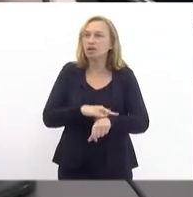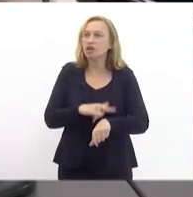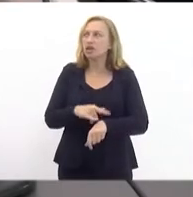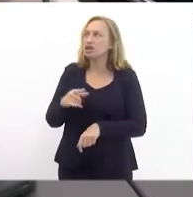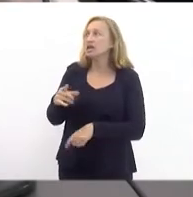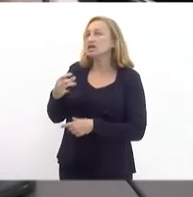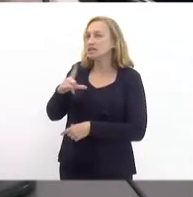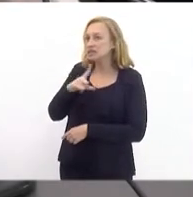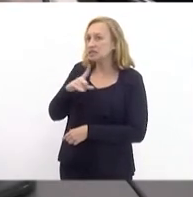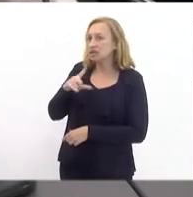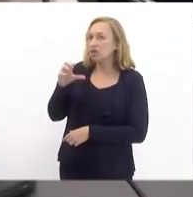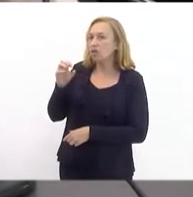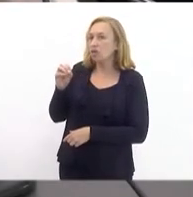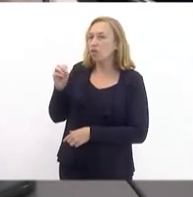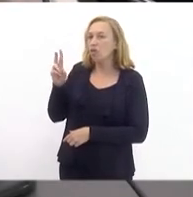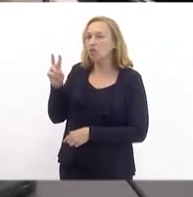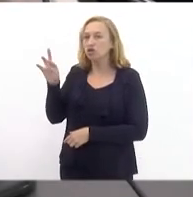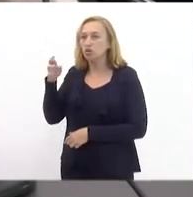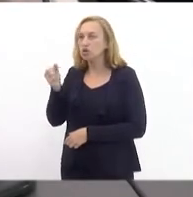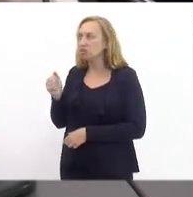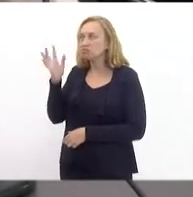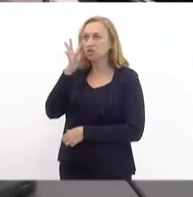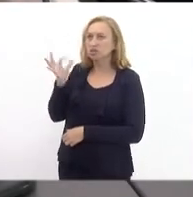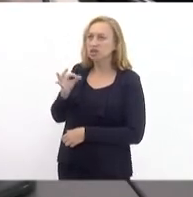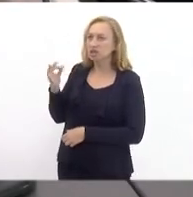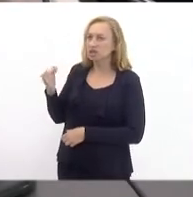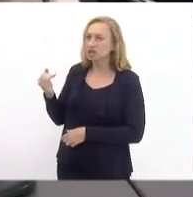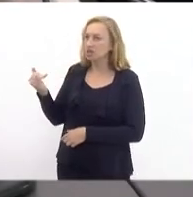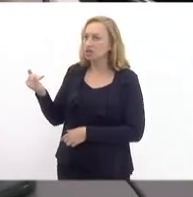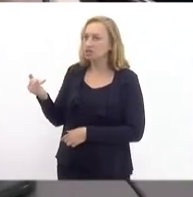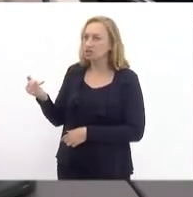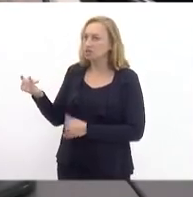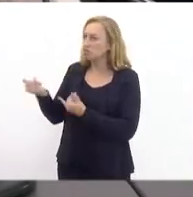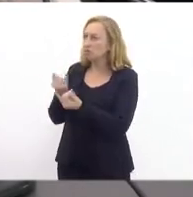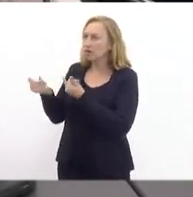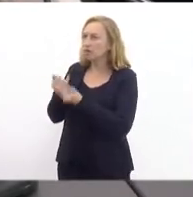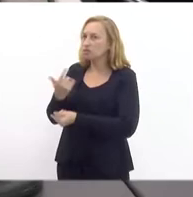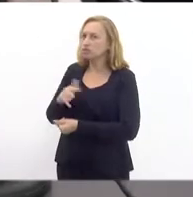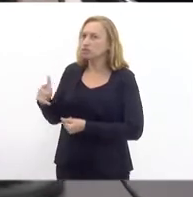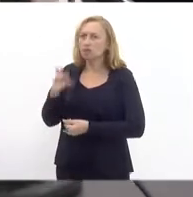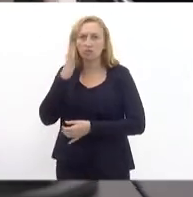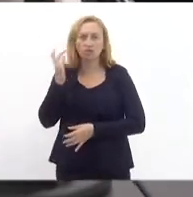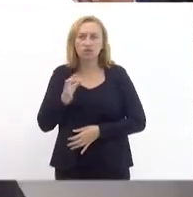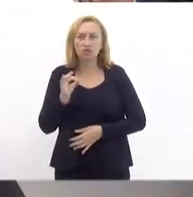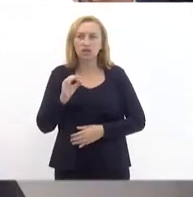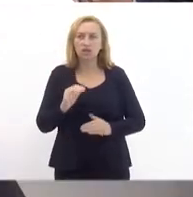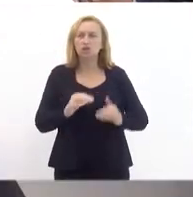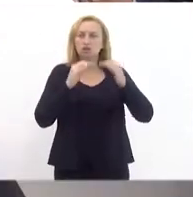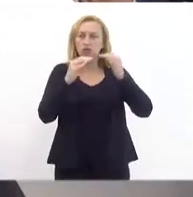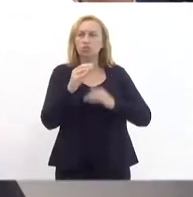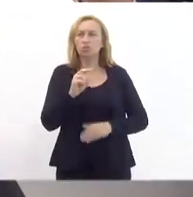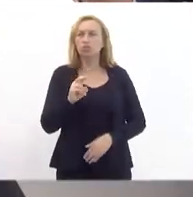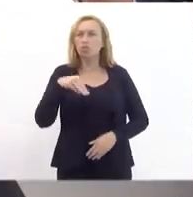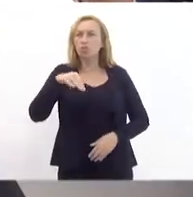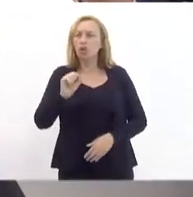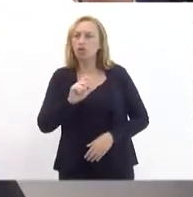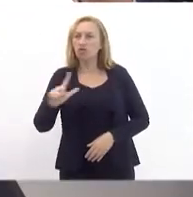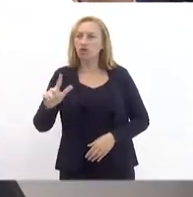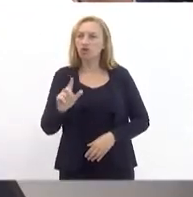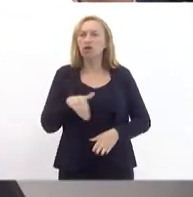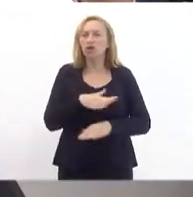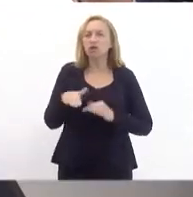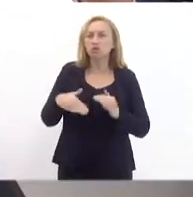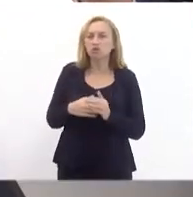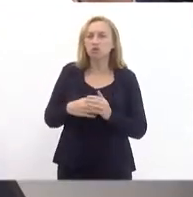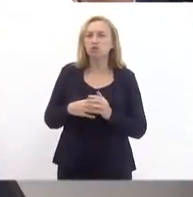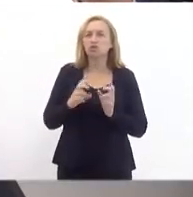sei. Para mim, nunca chega. Eu não sei se chega para Submob. Banheiro em todas as estações, a maior reclamação dos